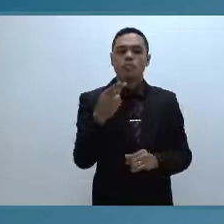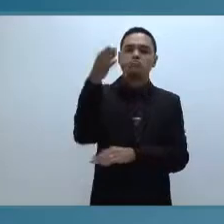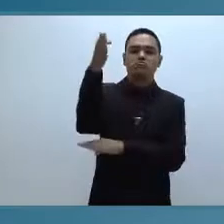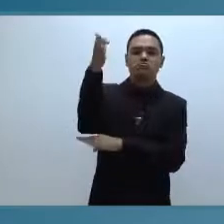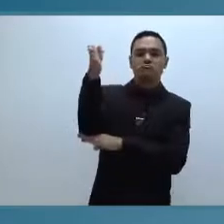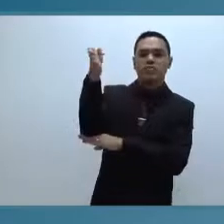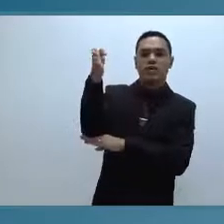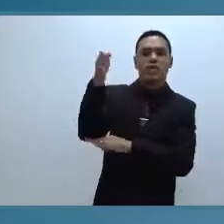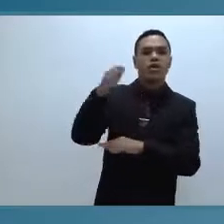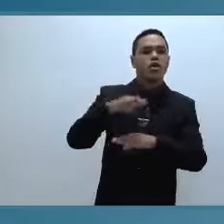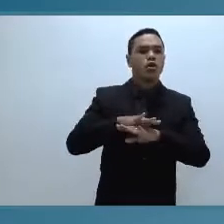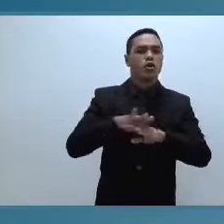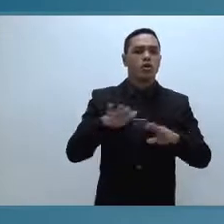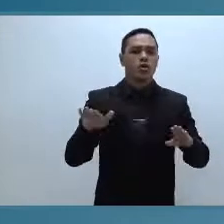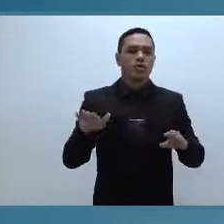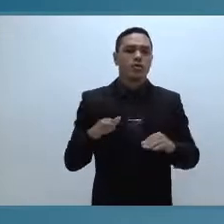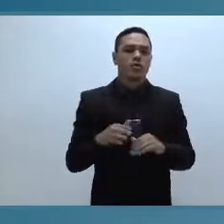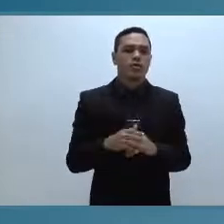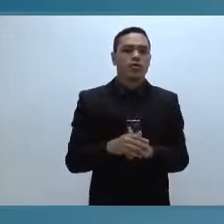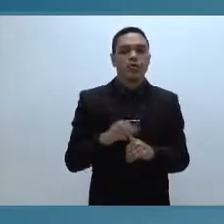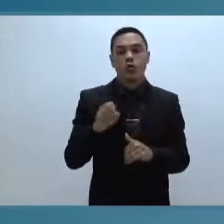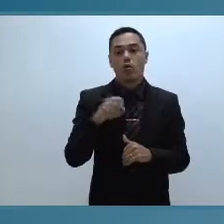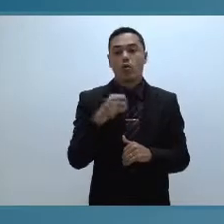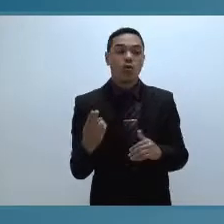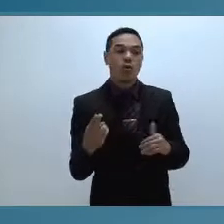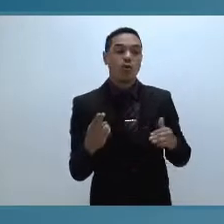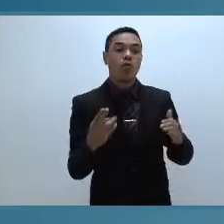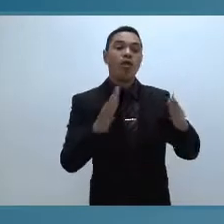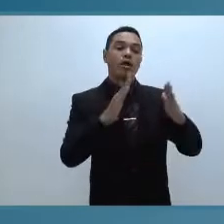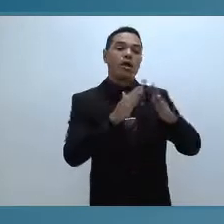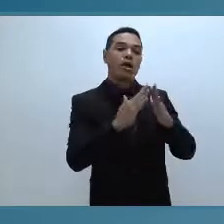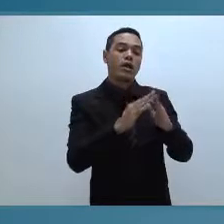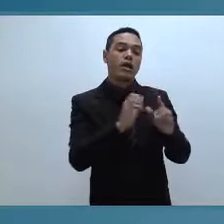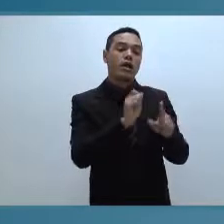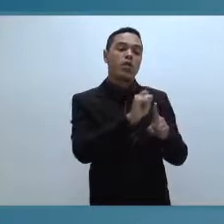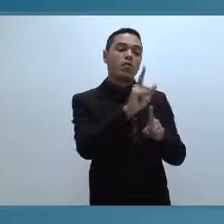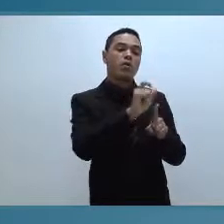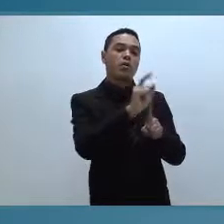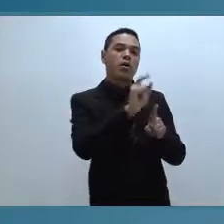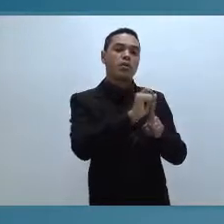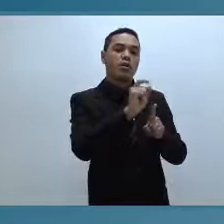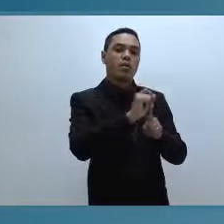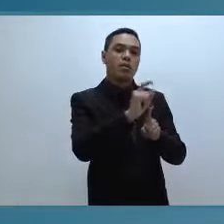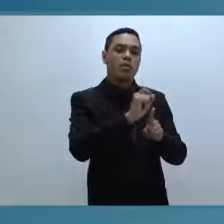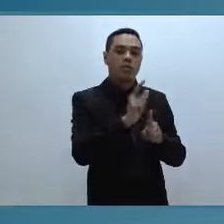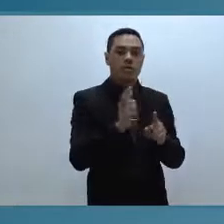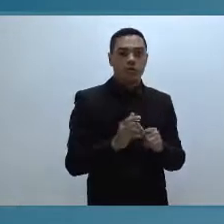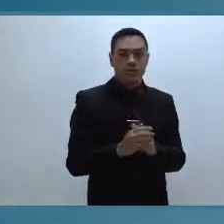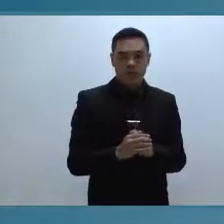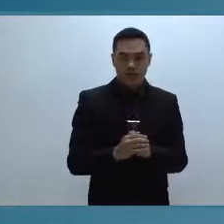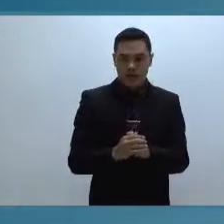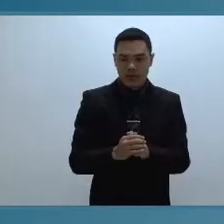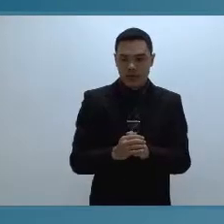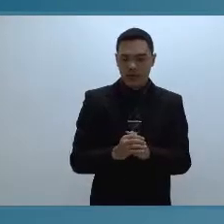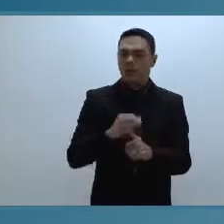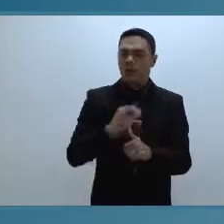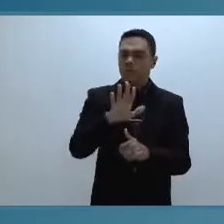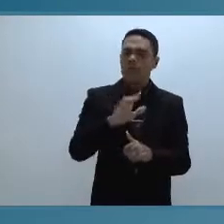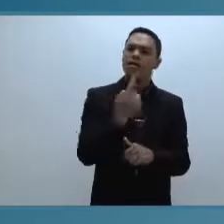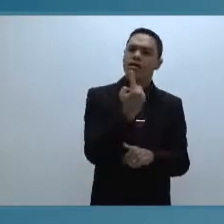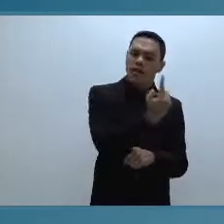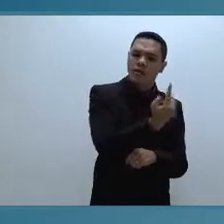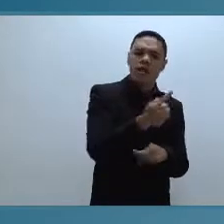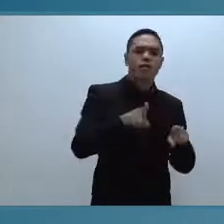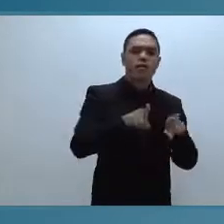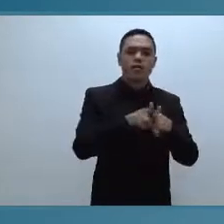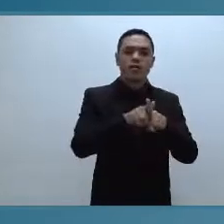ou mesmo que tenha uma casa alugada naquele hotel, mas que ele e sua família participem efetivamente da